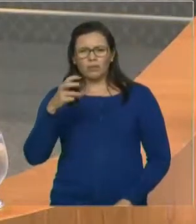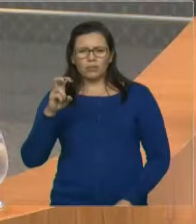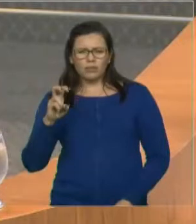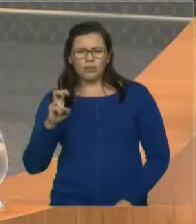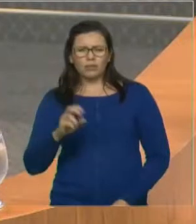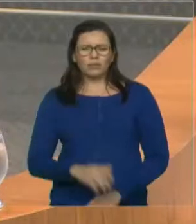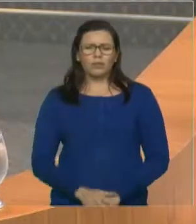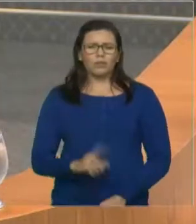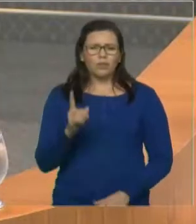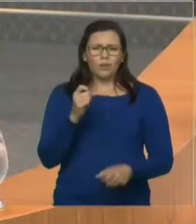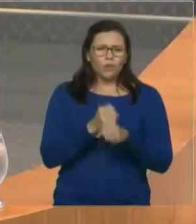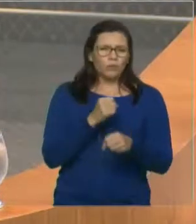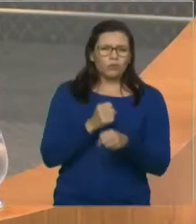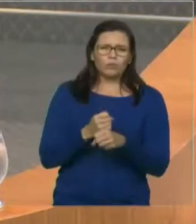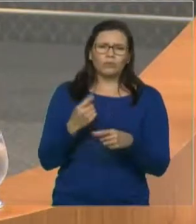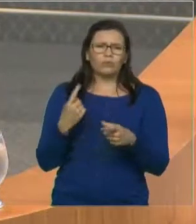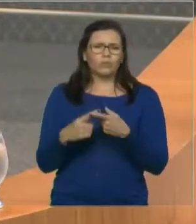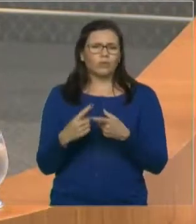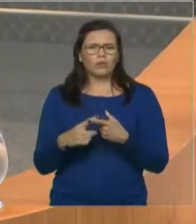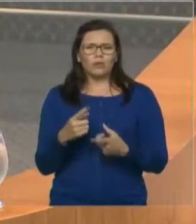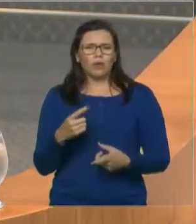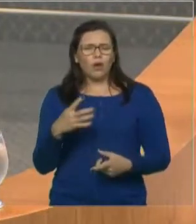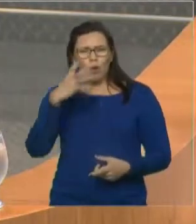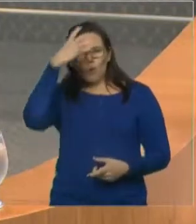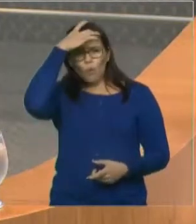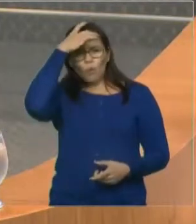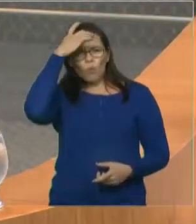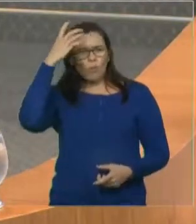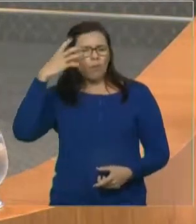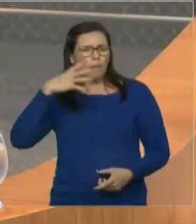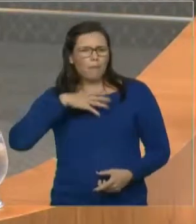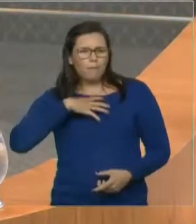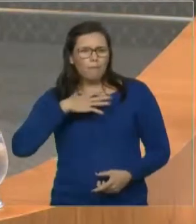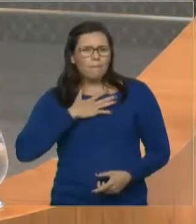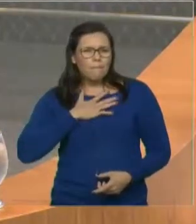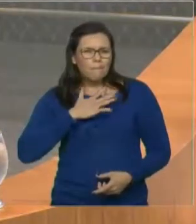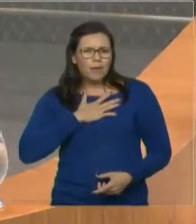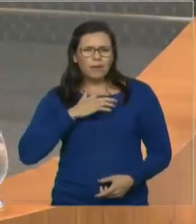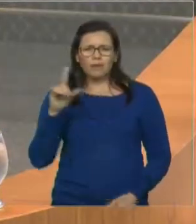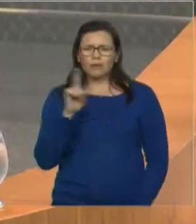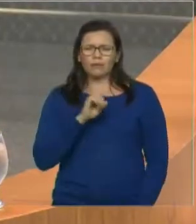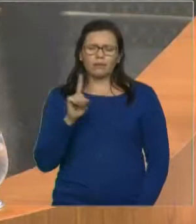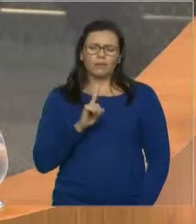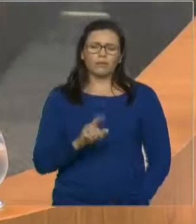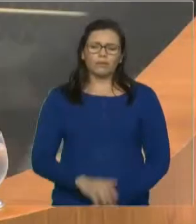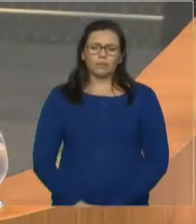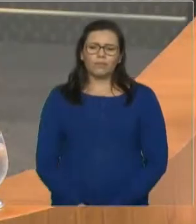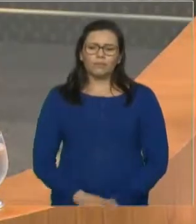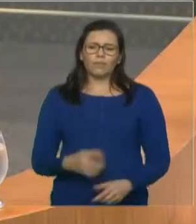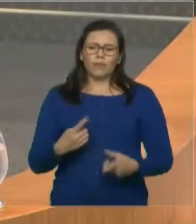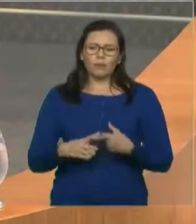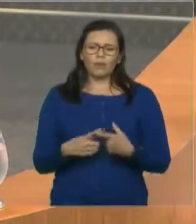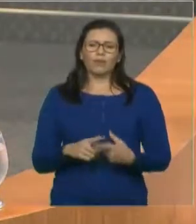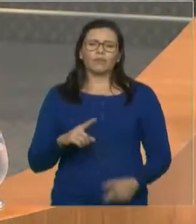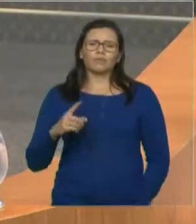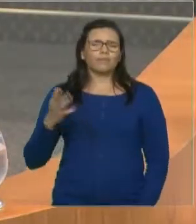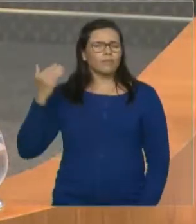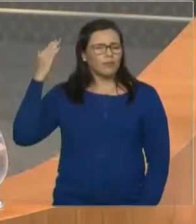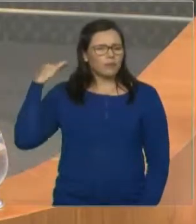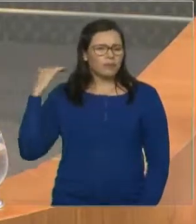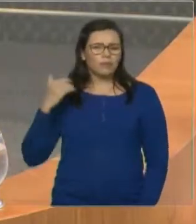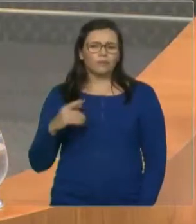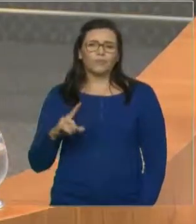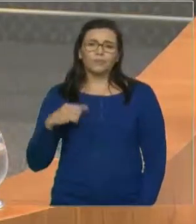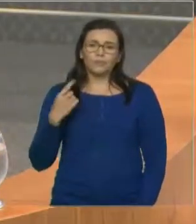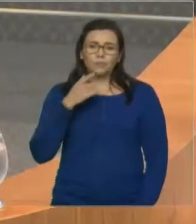disso, que em outro tempo, em outros tempos, nós lutamos com os deputados federais e